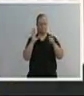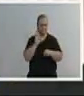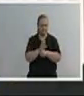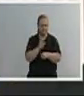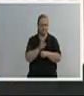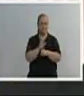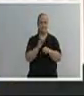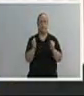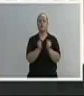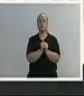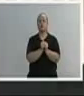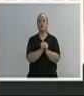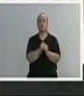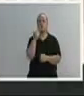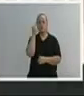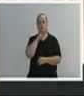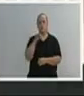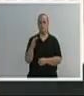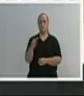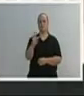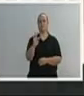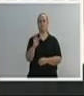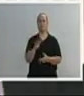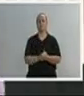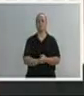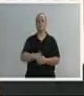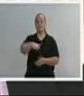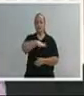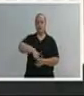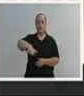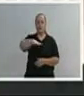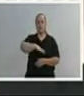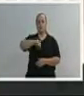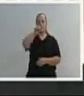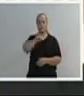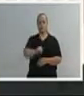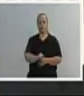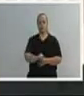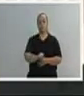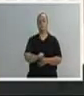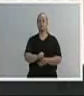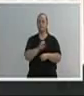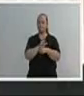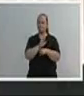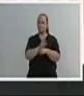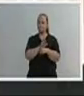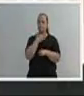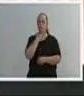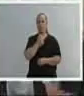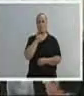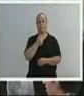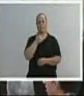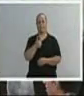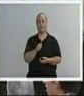né, pela federação e pela criação da região metropolitana, que vai ajudar a contribuir e enfrentar esse desafio. Muito obrigado,